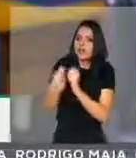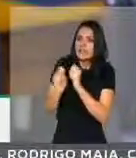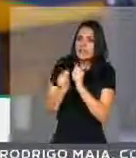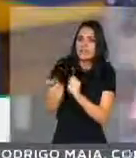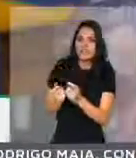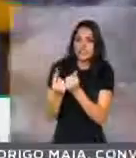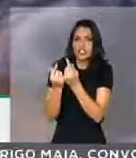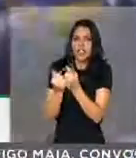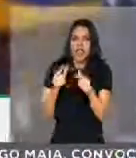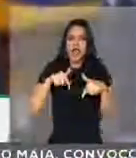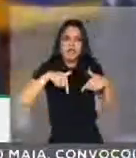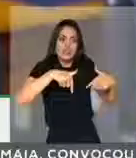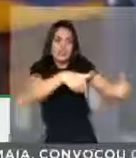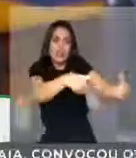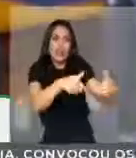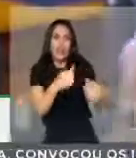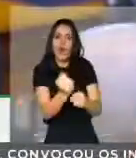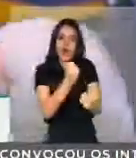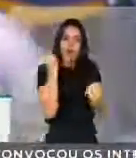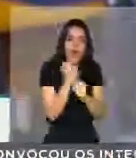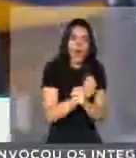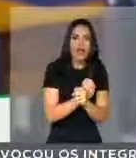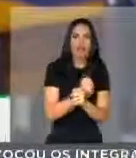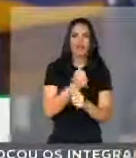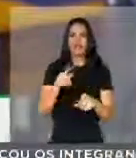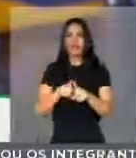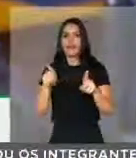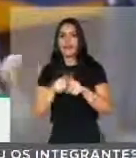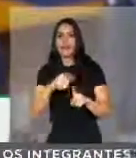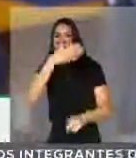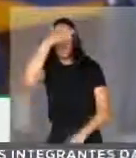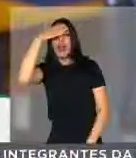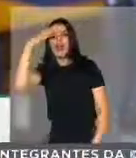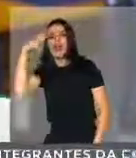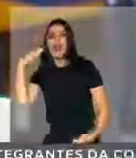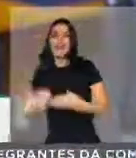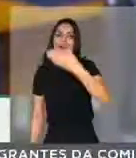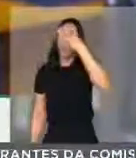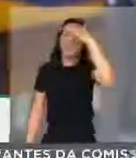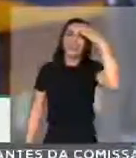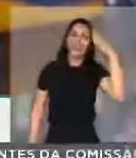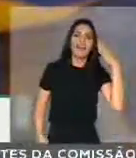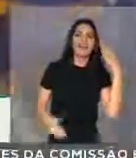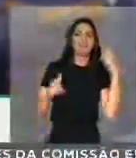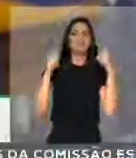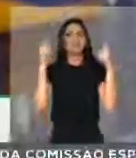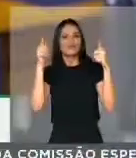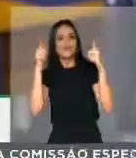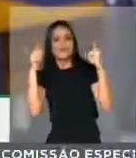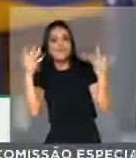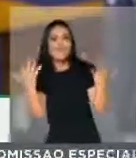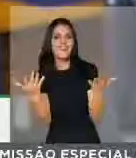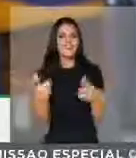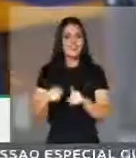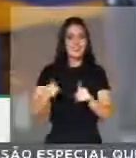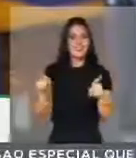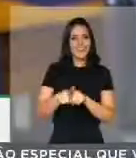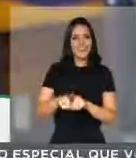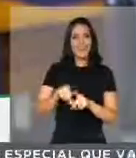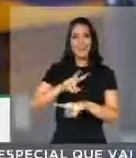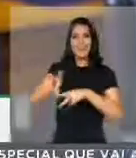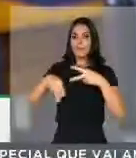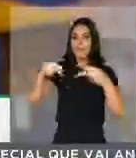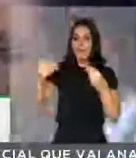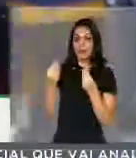com obras e com lazer dado àquela população. E por nosso lado, também, para presentear